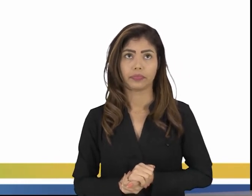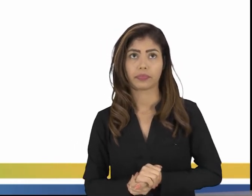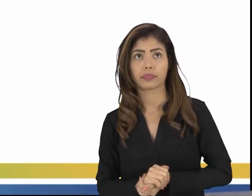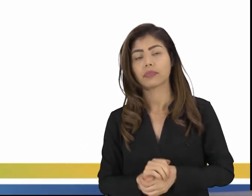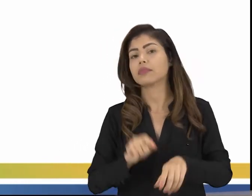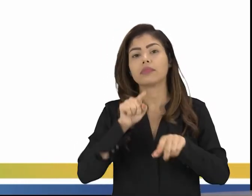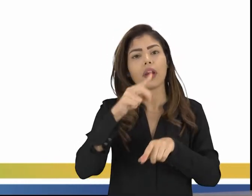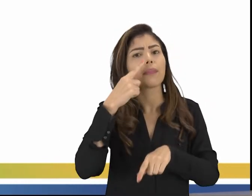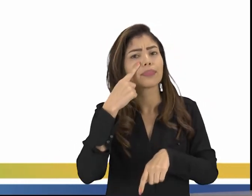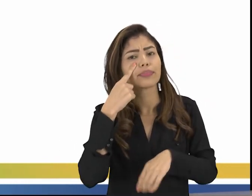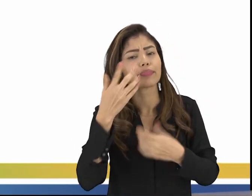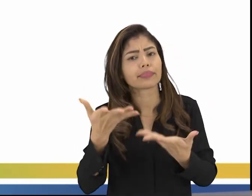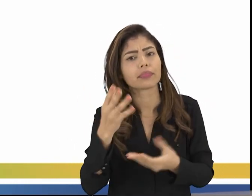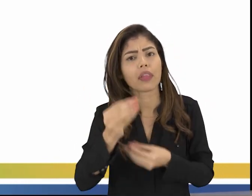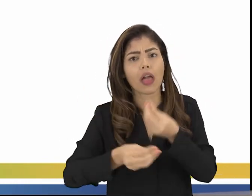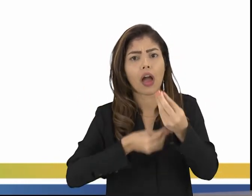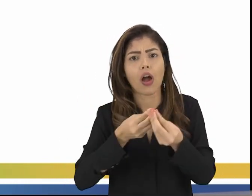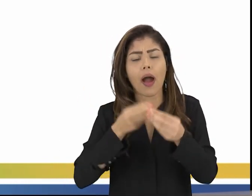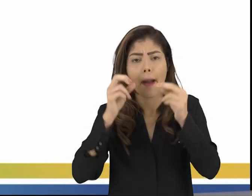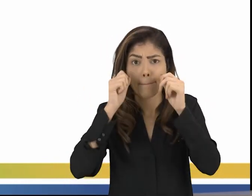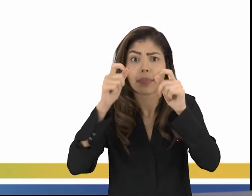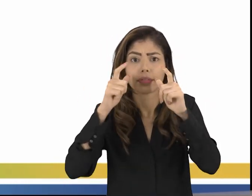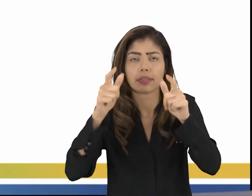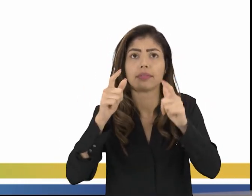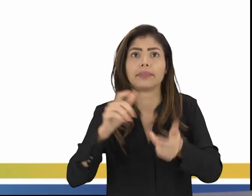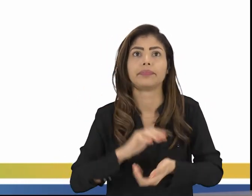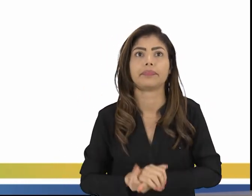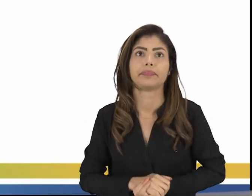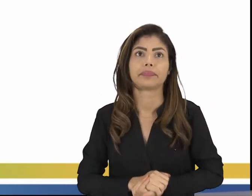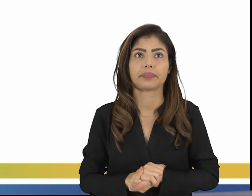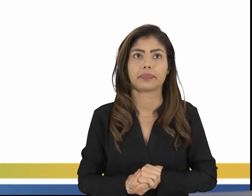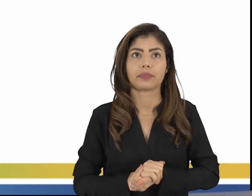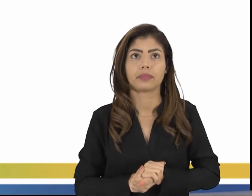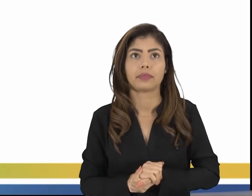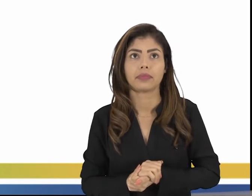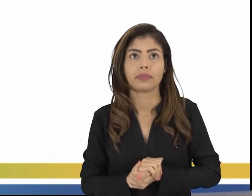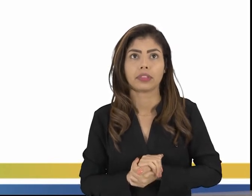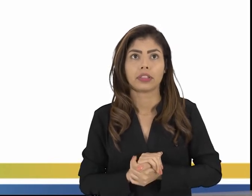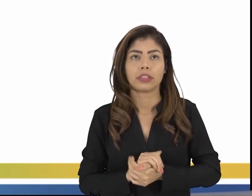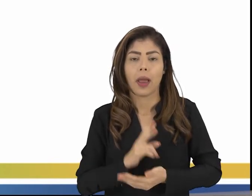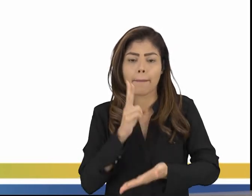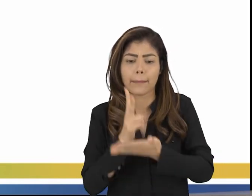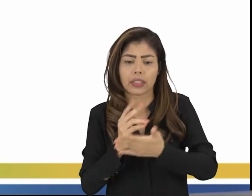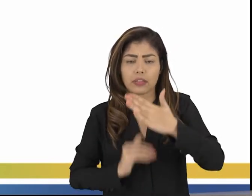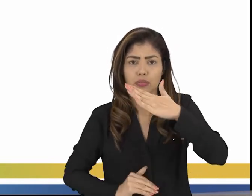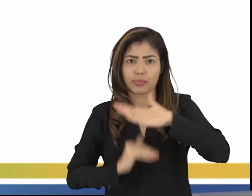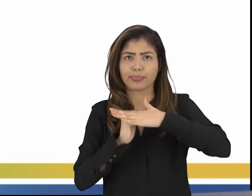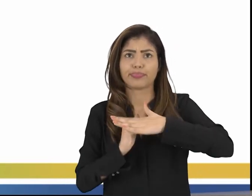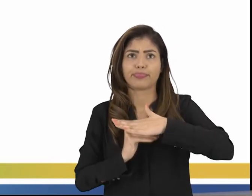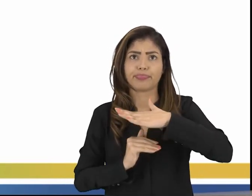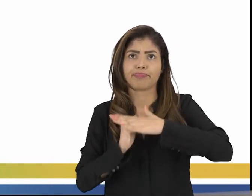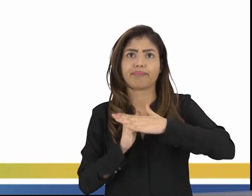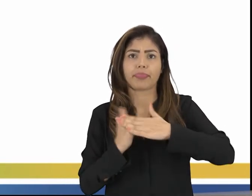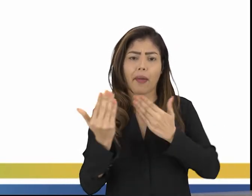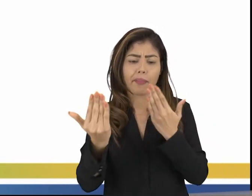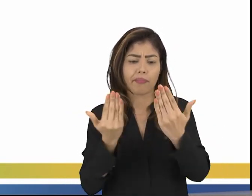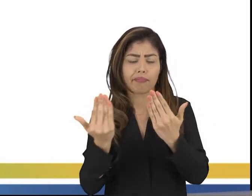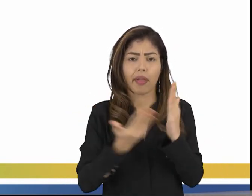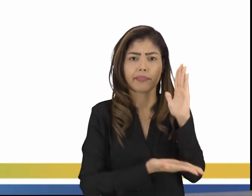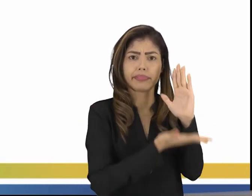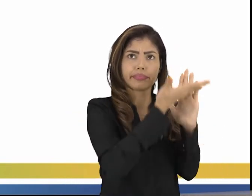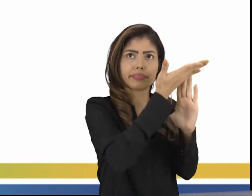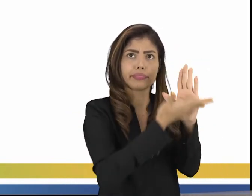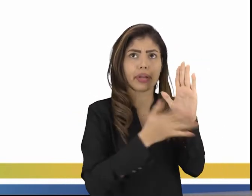Olha só, nós temos algumas situações para a gente observar aqui rapidamente. Sob mesma pressão, comparando-se as